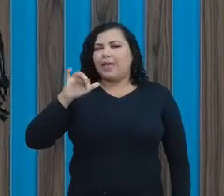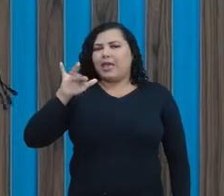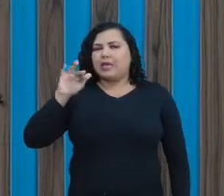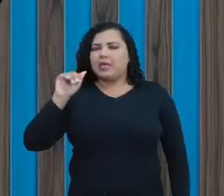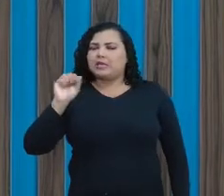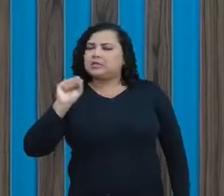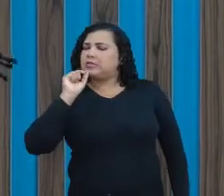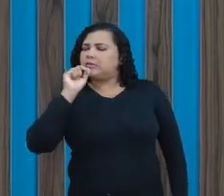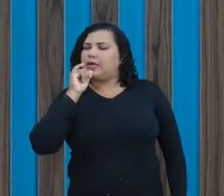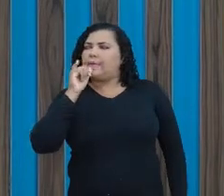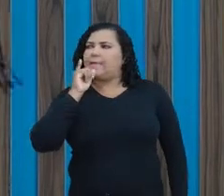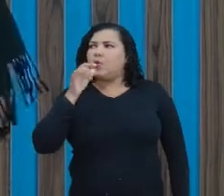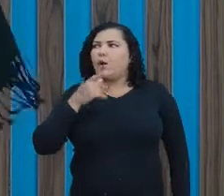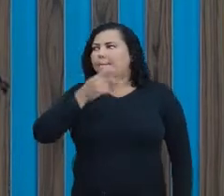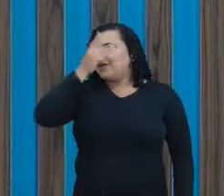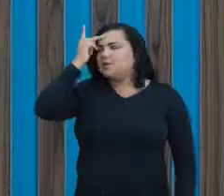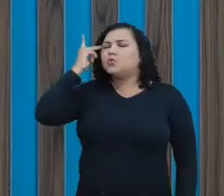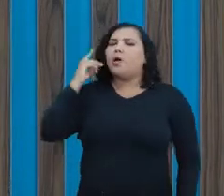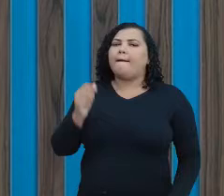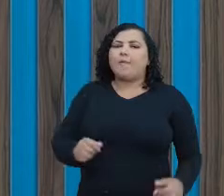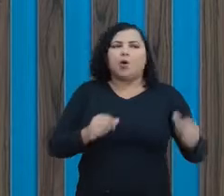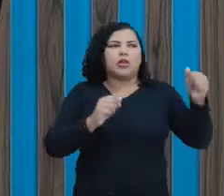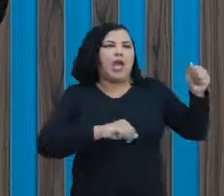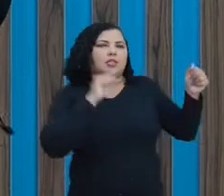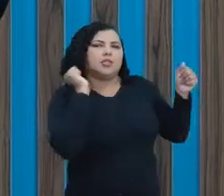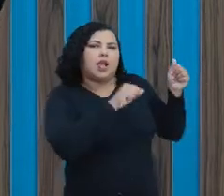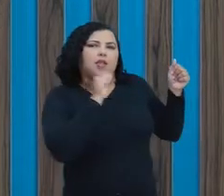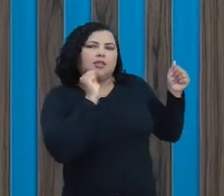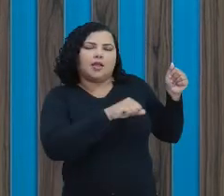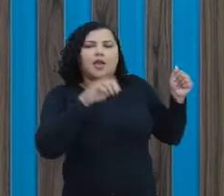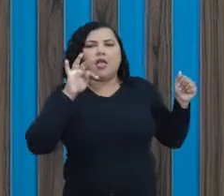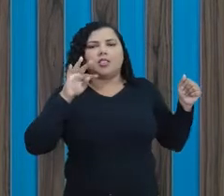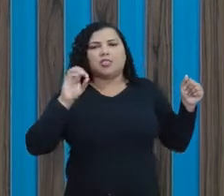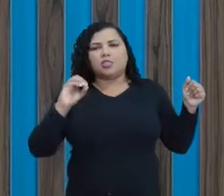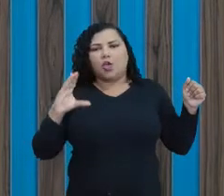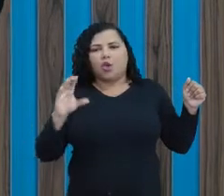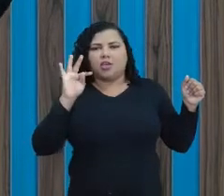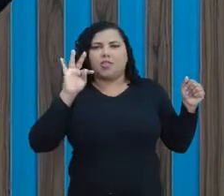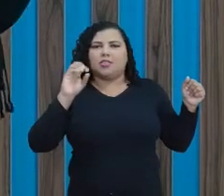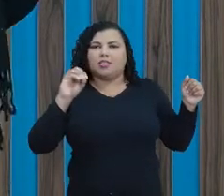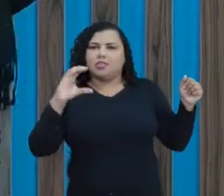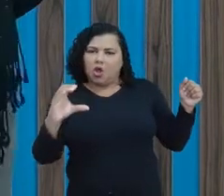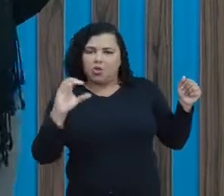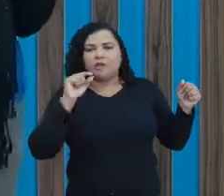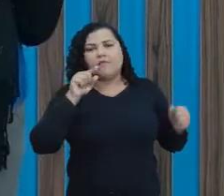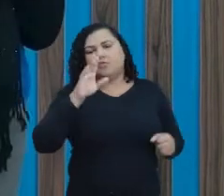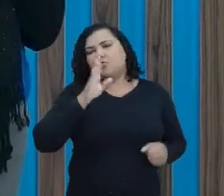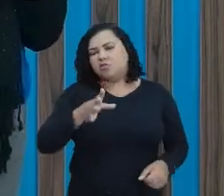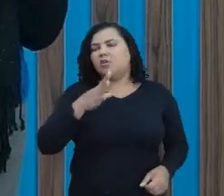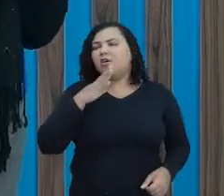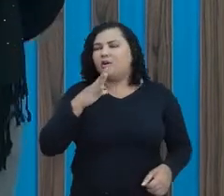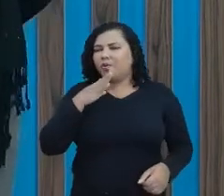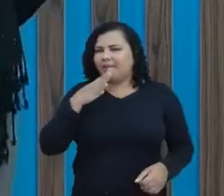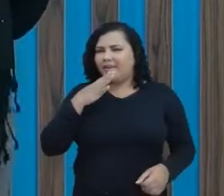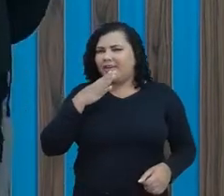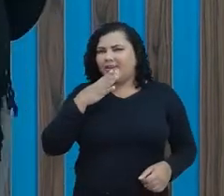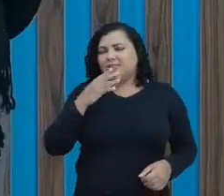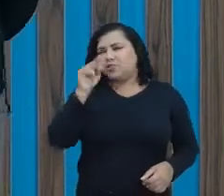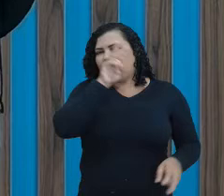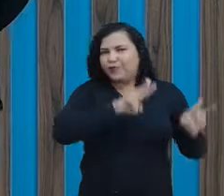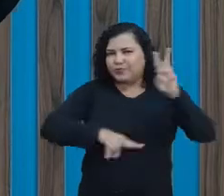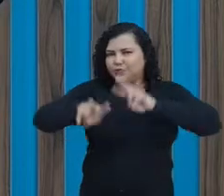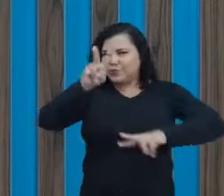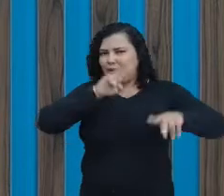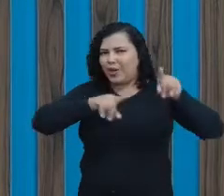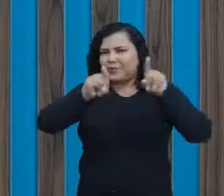na porta, algo que explodiu, alguma coisa que caiu, coisas desse tipo, que isso vocês conhecem bem, tanto no visual,